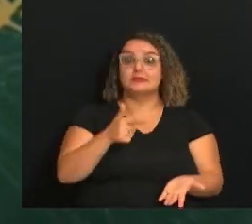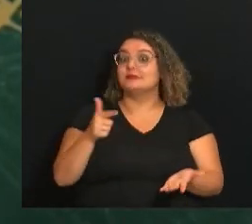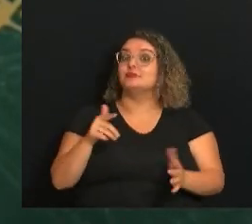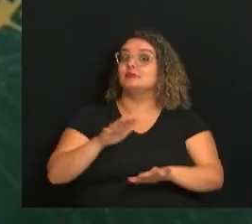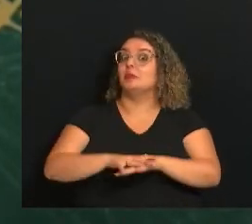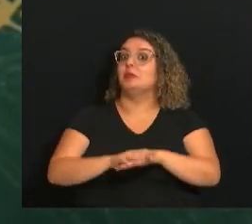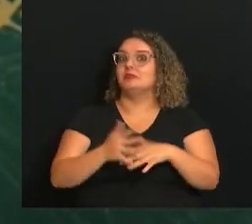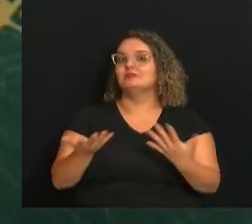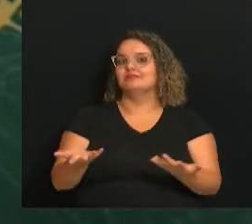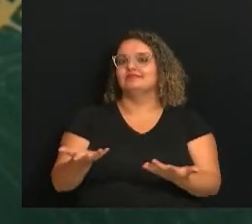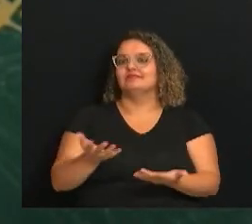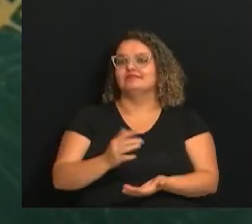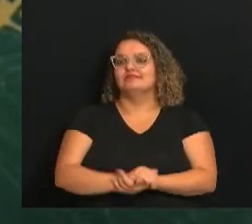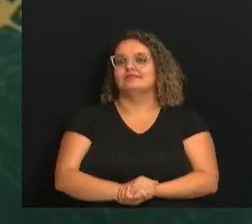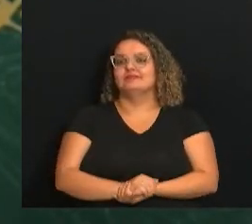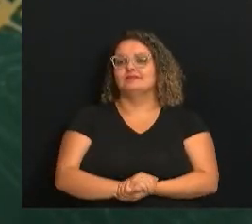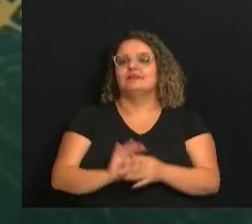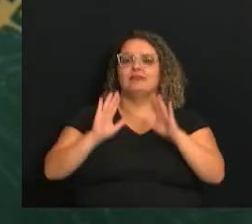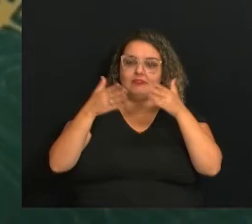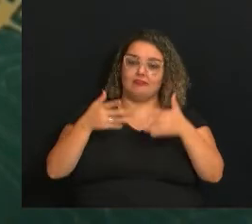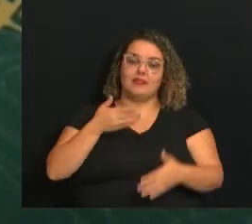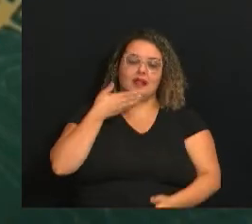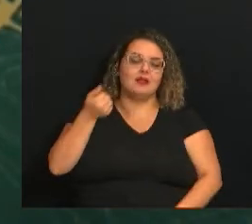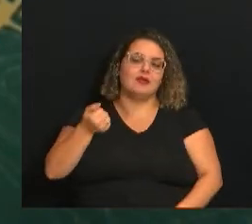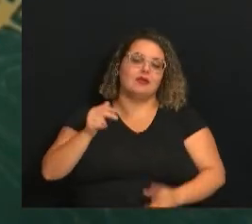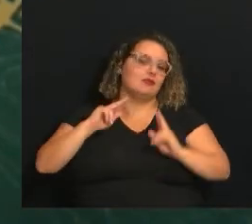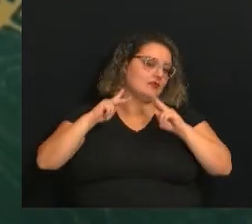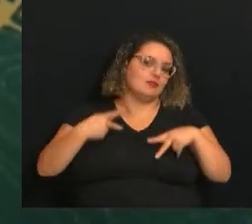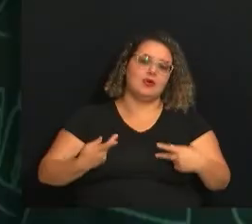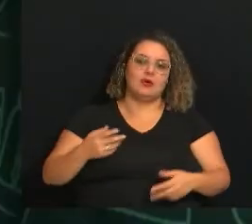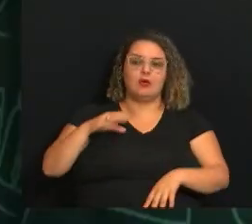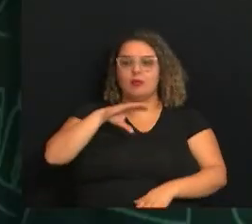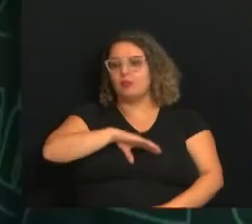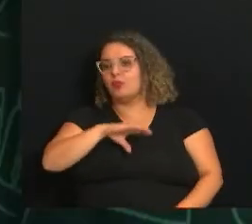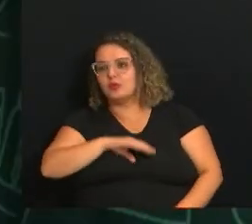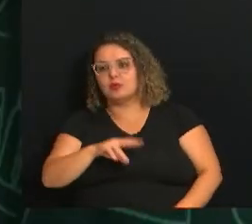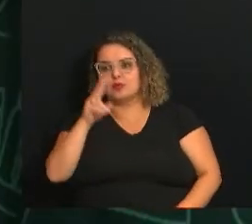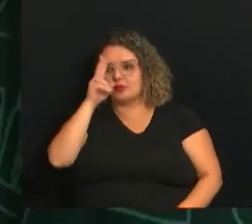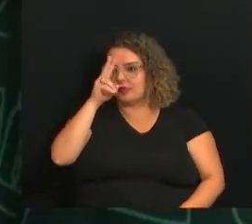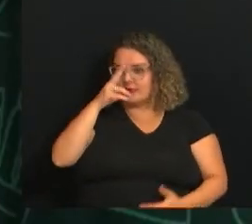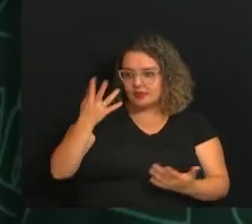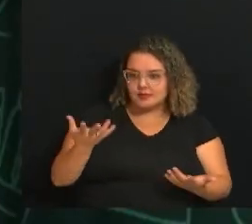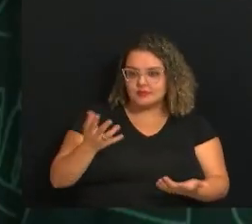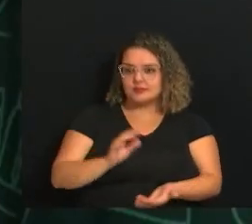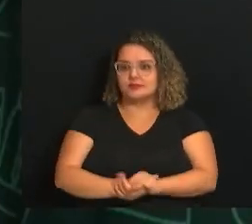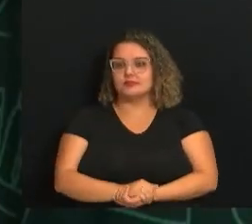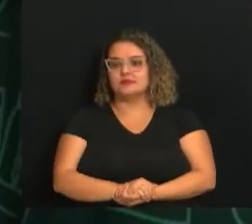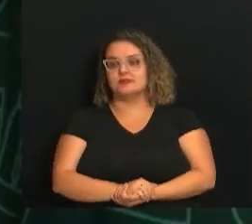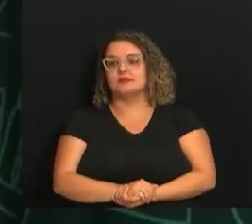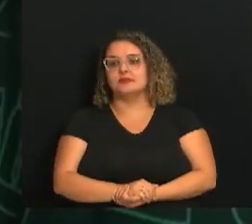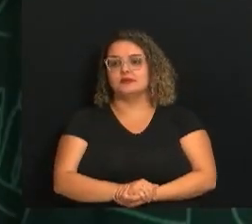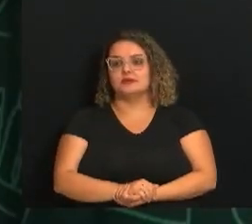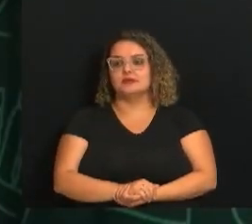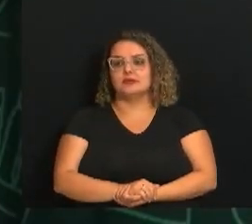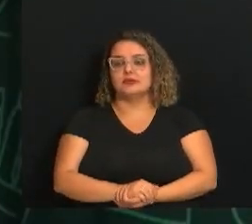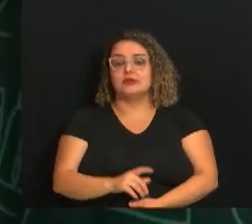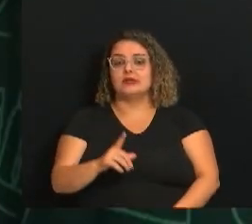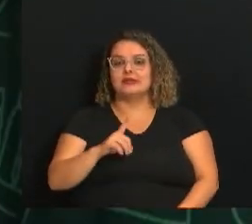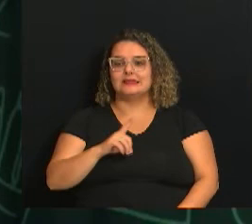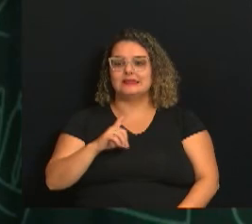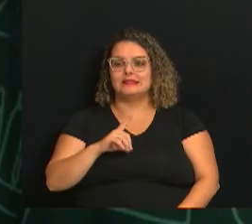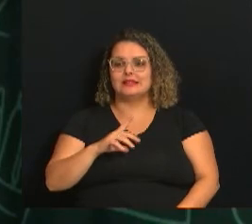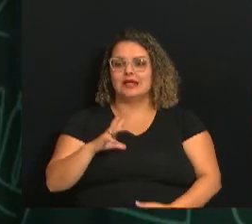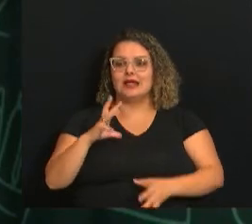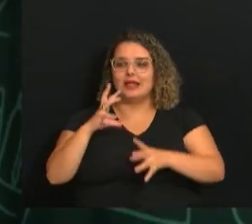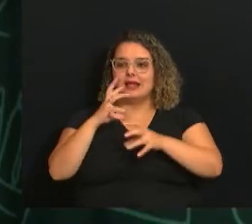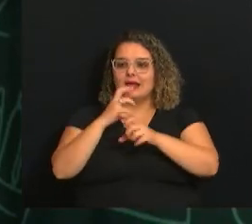em humanas, né? Português, história, enfim. Mas tem uma fórmula, não sei